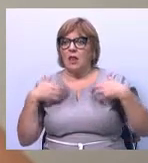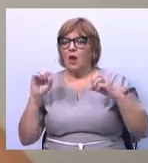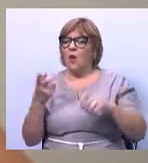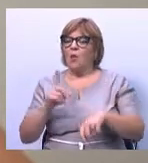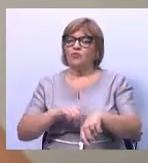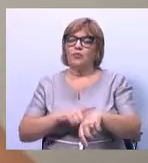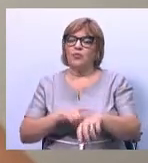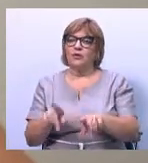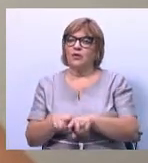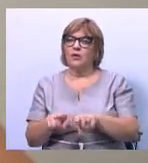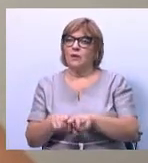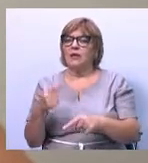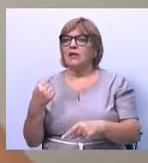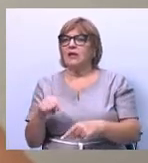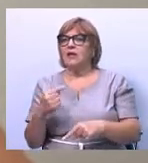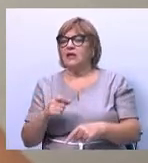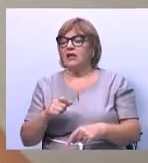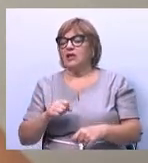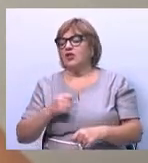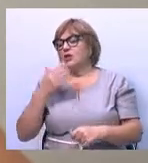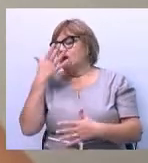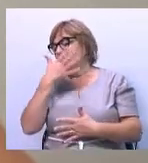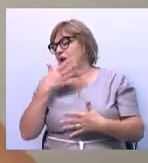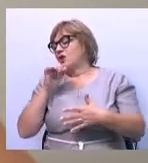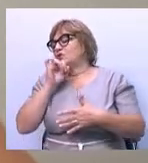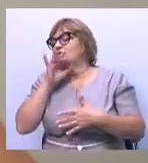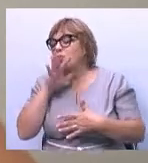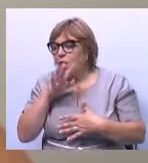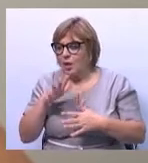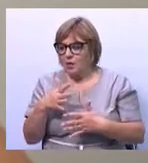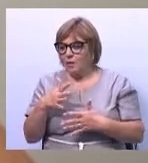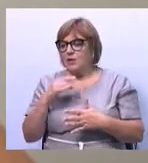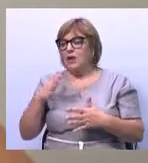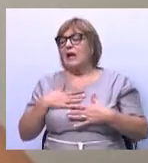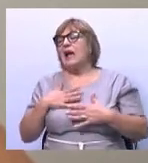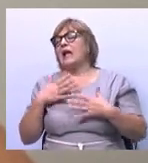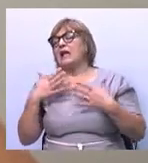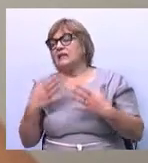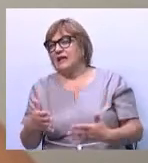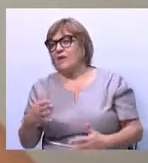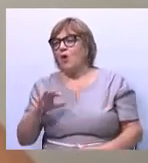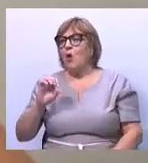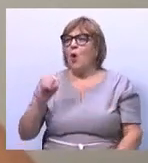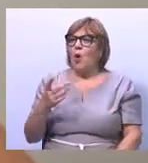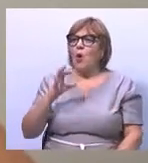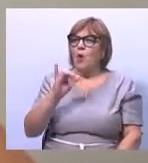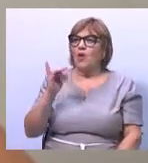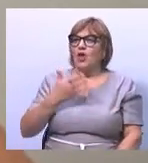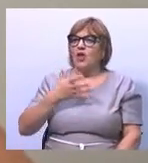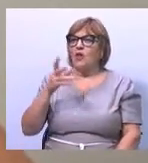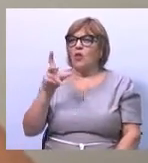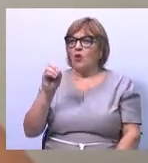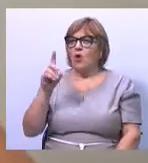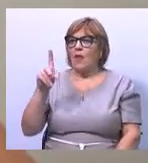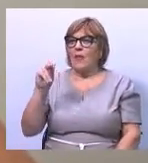momentos em que há os enjoos, aquele cansaço, e realmente aí, ou os hidrolatos também, por exemplo, pode ser uma